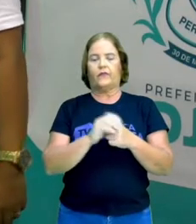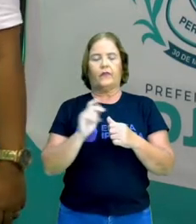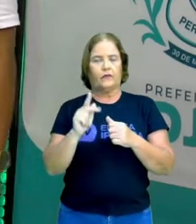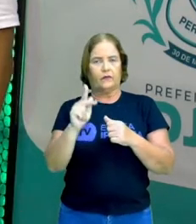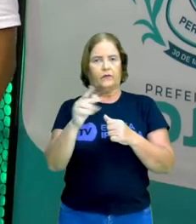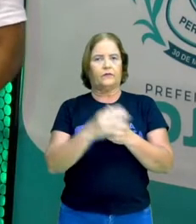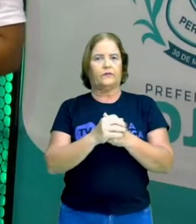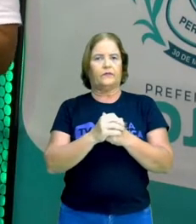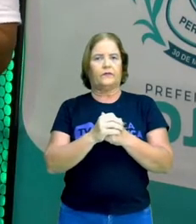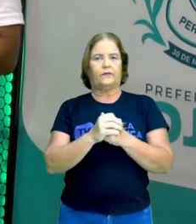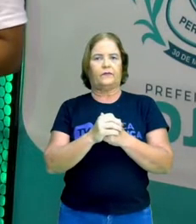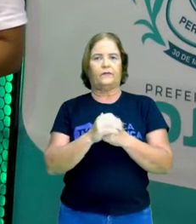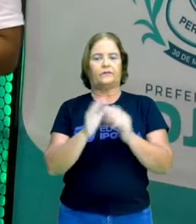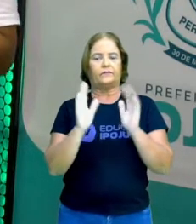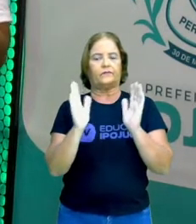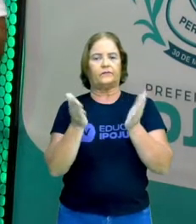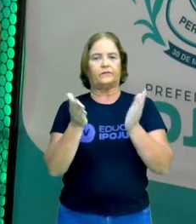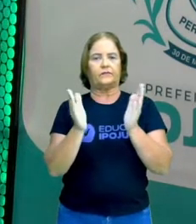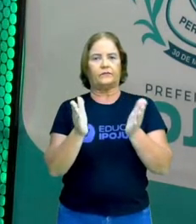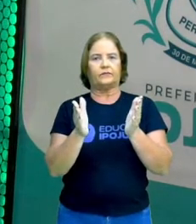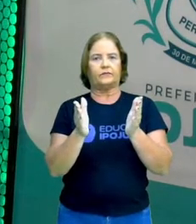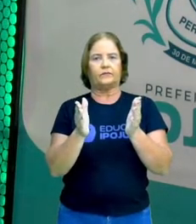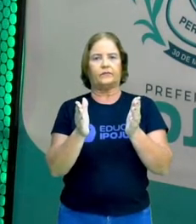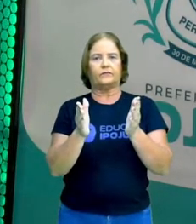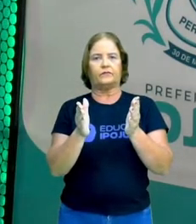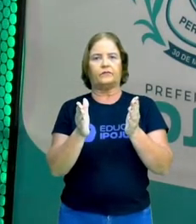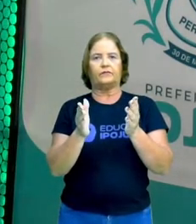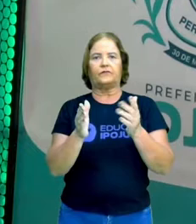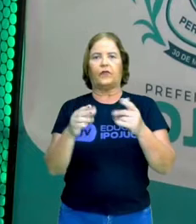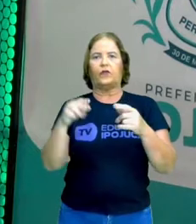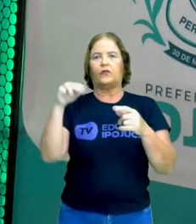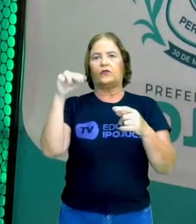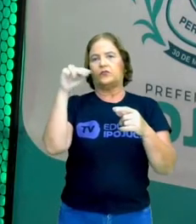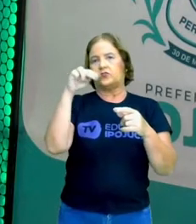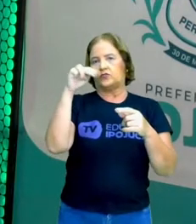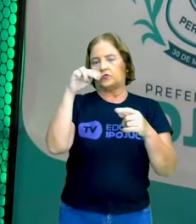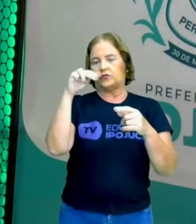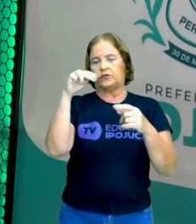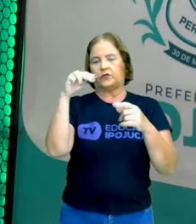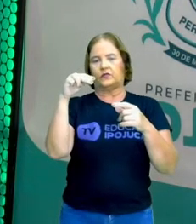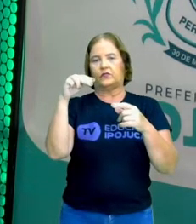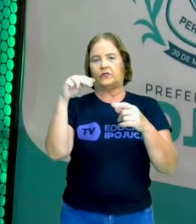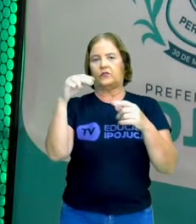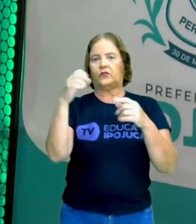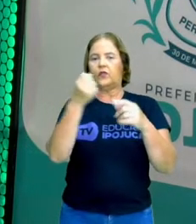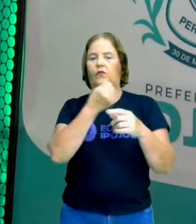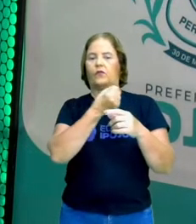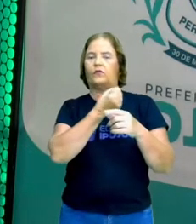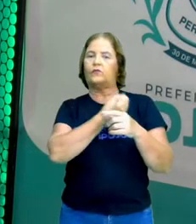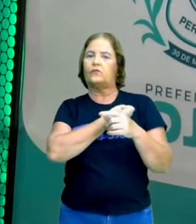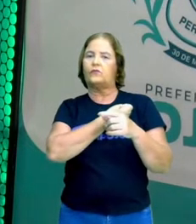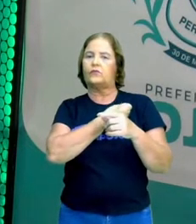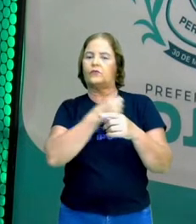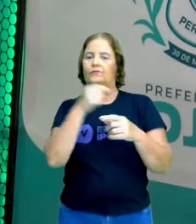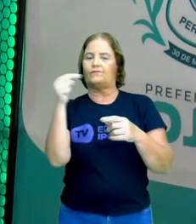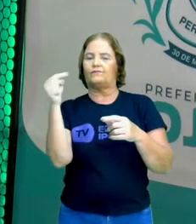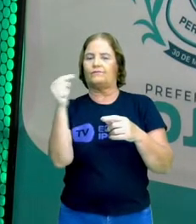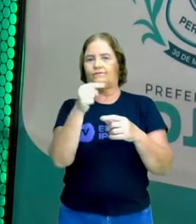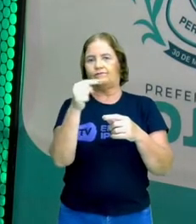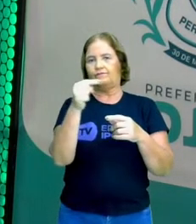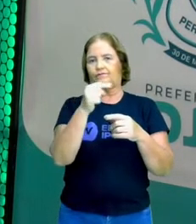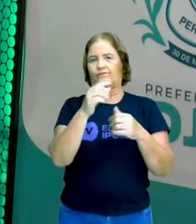prosseguir. E agora os expoentes serão inteiros negativos. O que vai